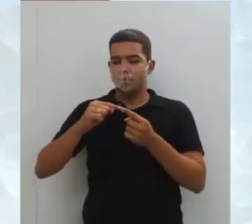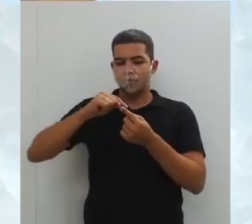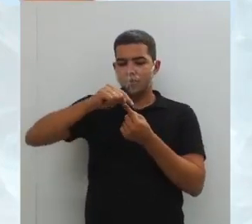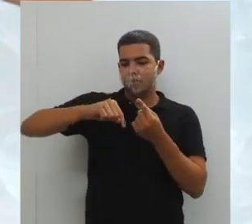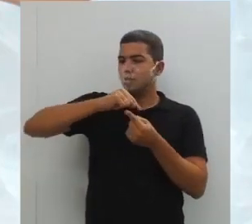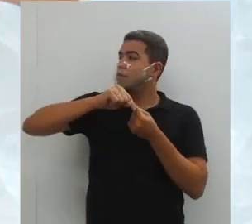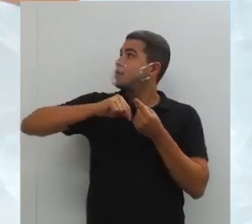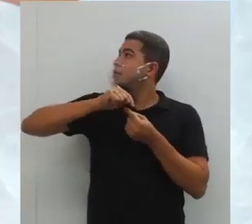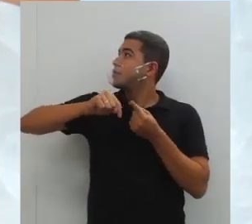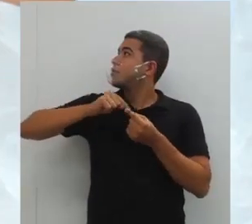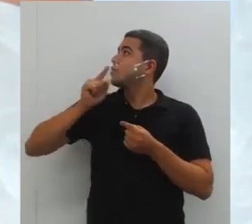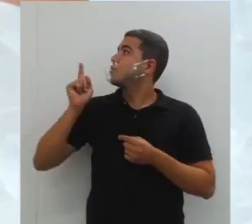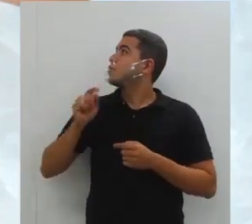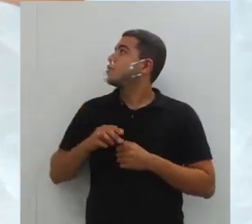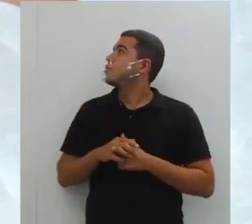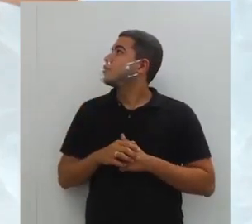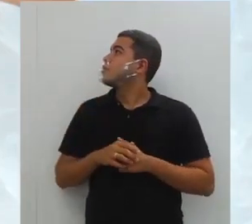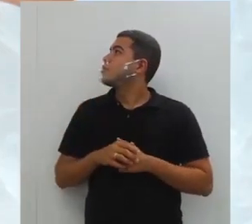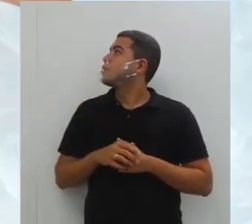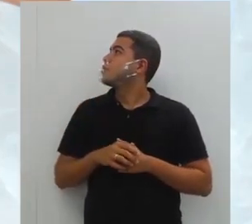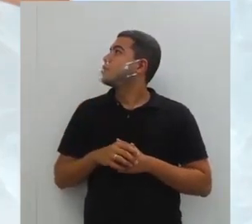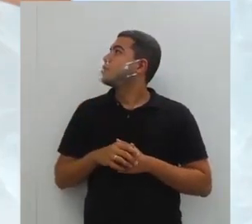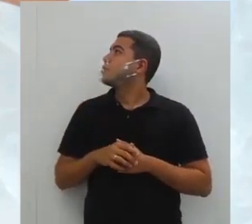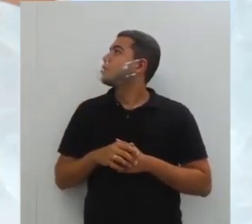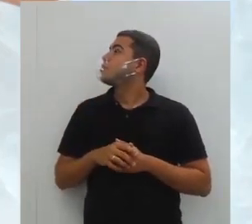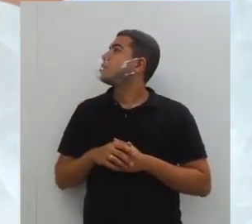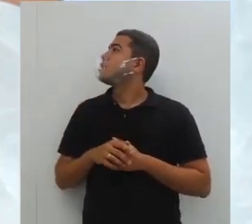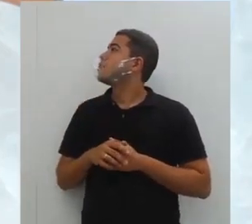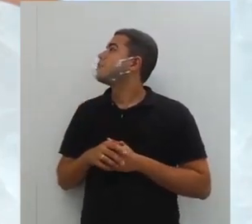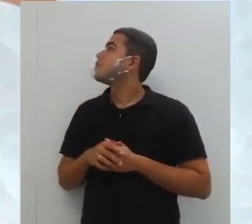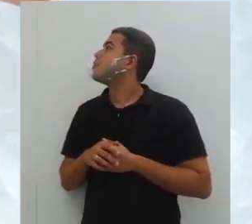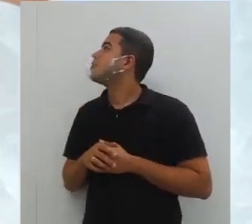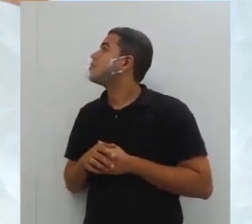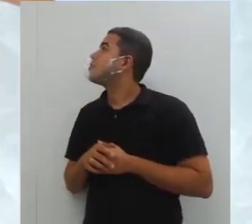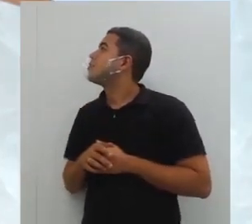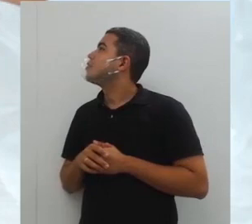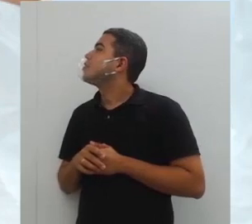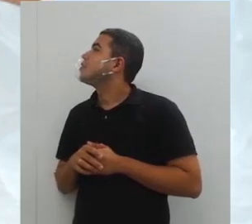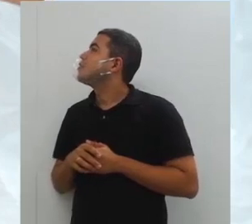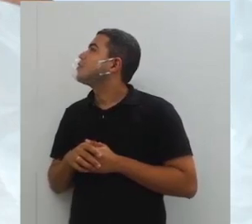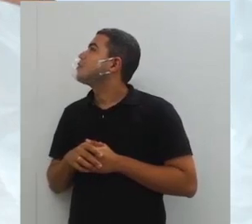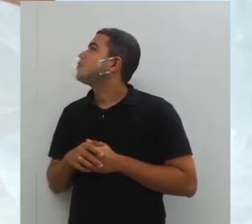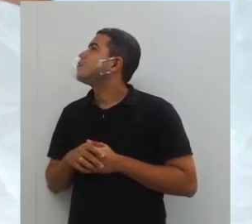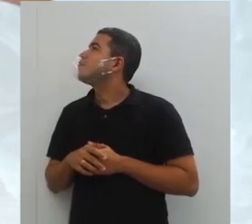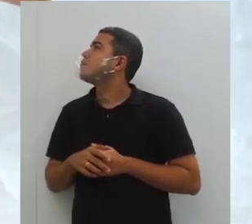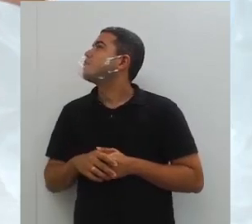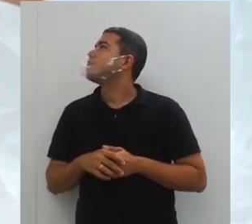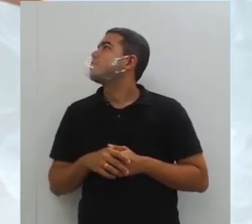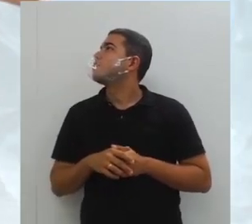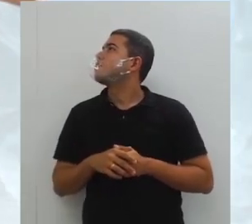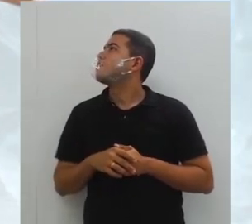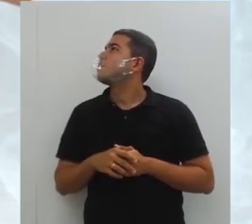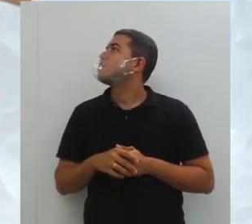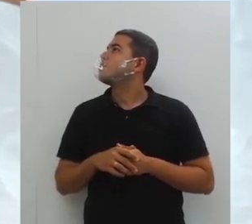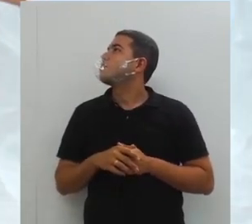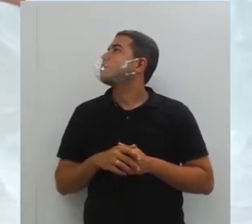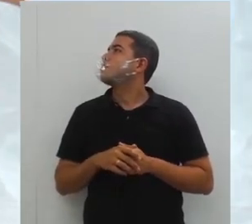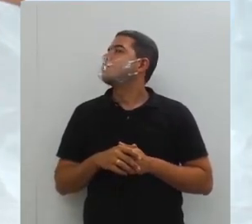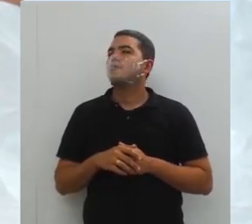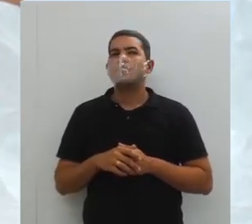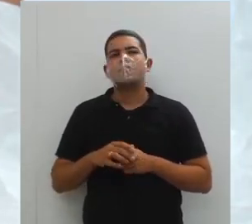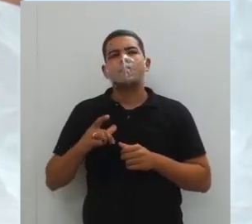e não sair. Essa pode ser de tamanho menorzinho, mas como sobrou fita colorida, a gente vai